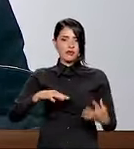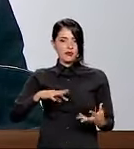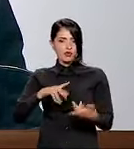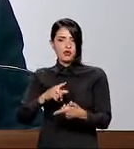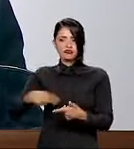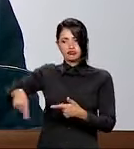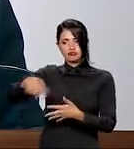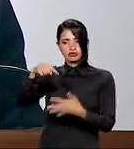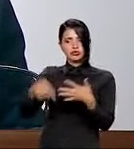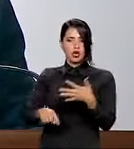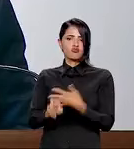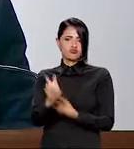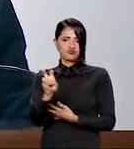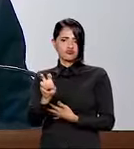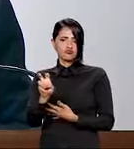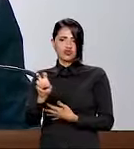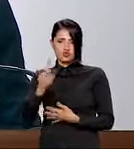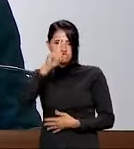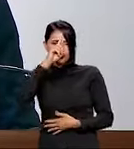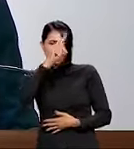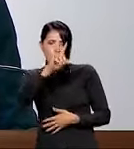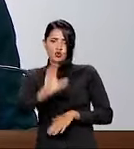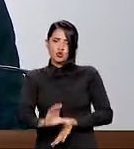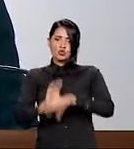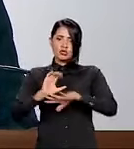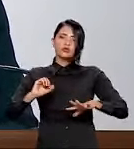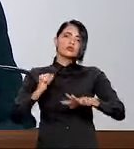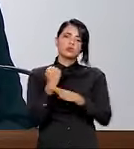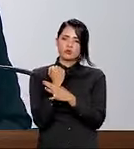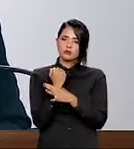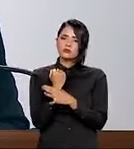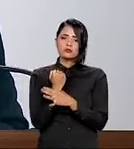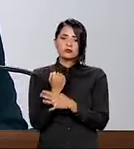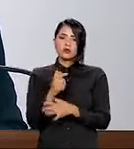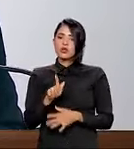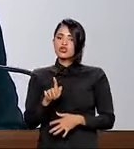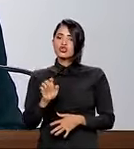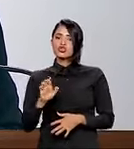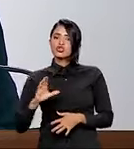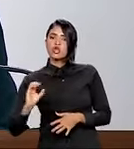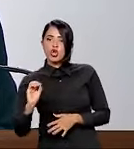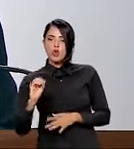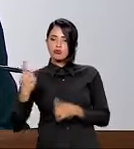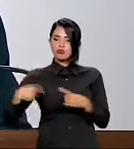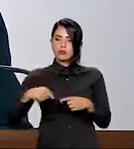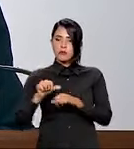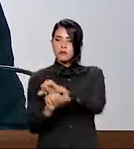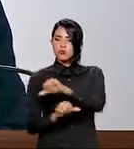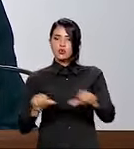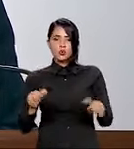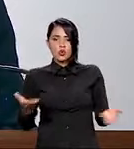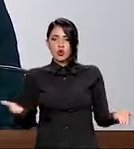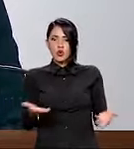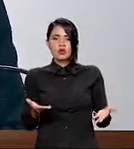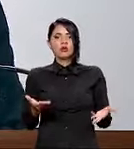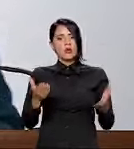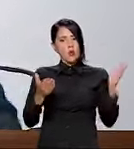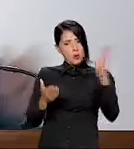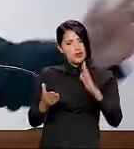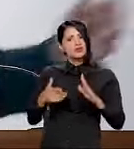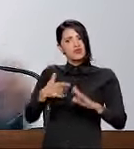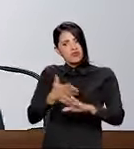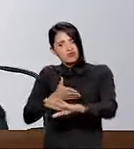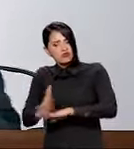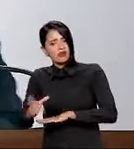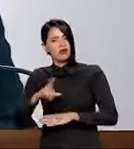ficaram os donos do Conselho de Segurança, a geopolítica mudou. O Brasil quer entrar, o México quer